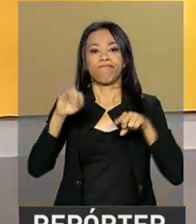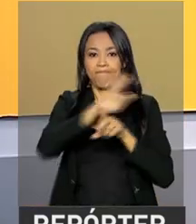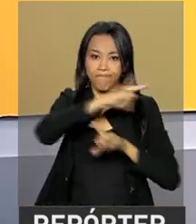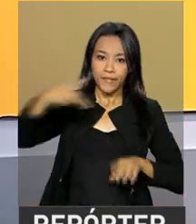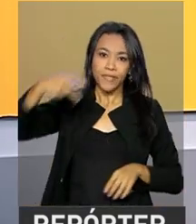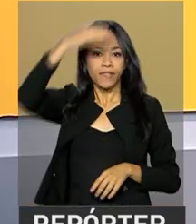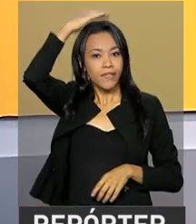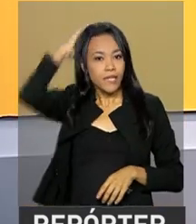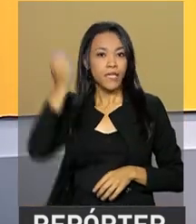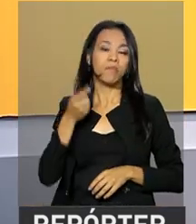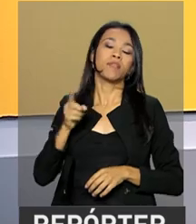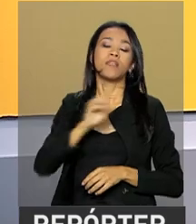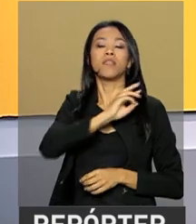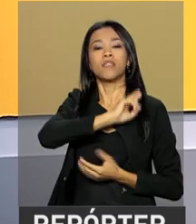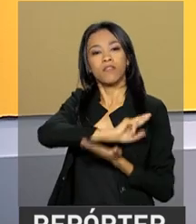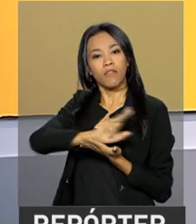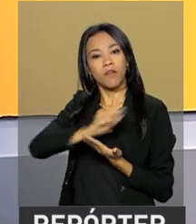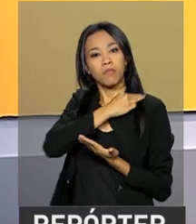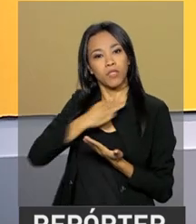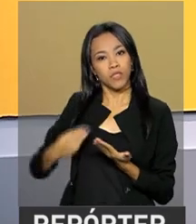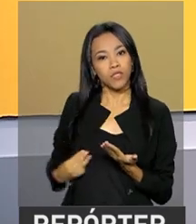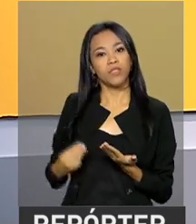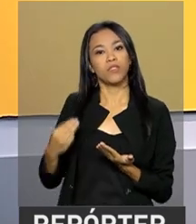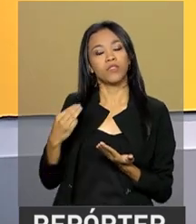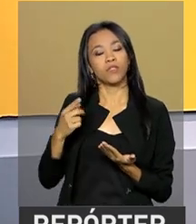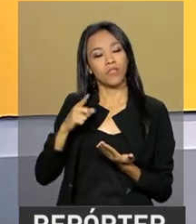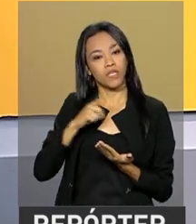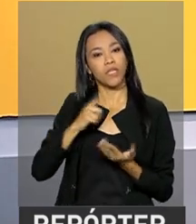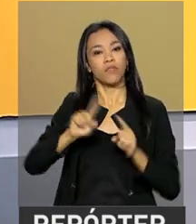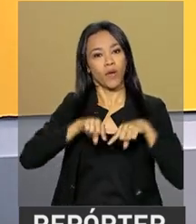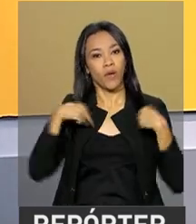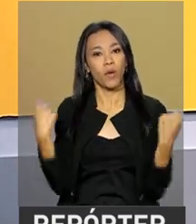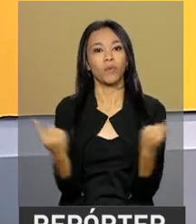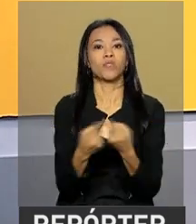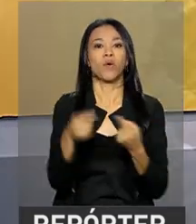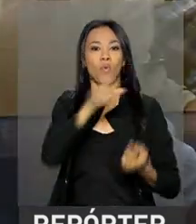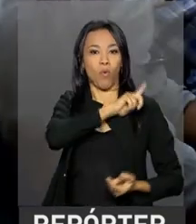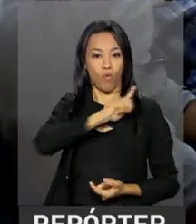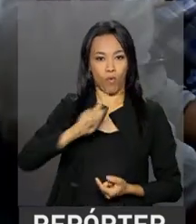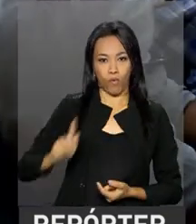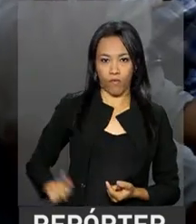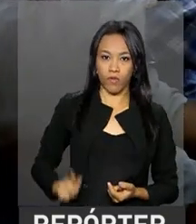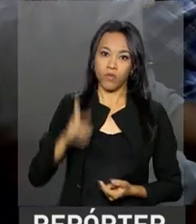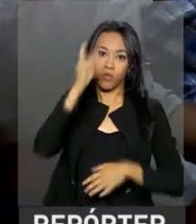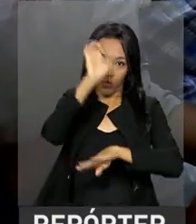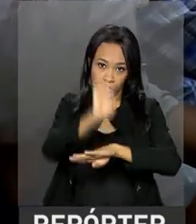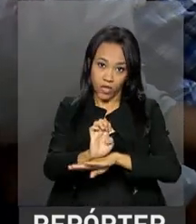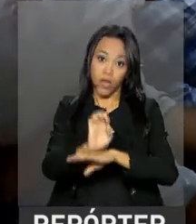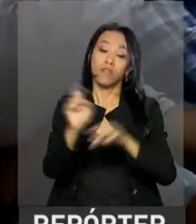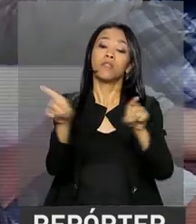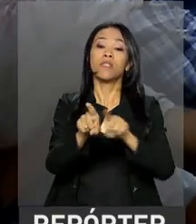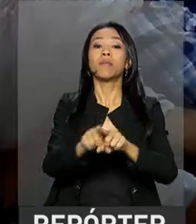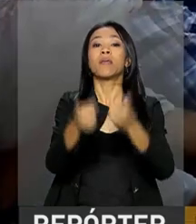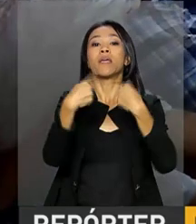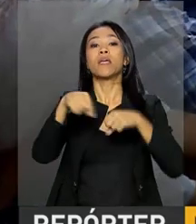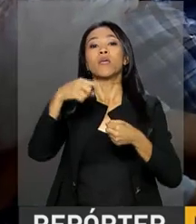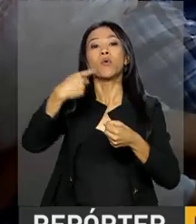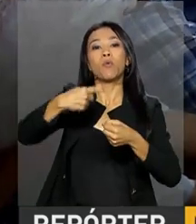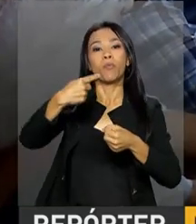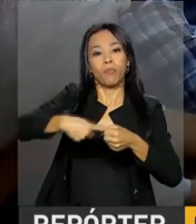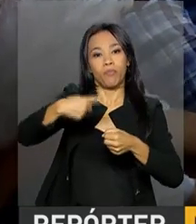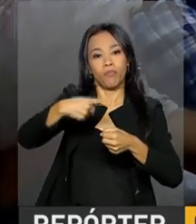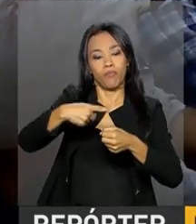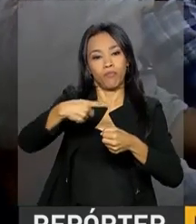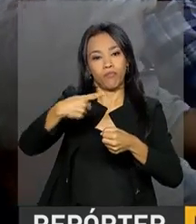e ministros se reuniram com o governador de Alagoas Renan filho e com o prefeito de macol Rui